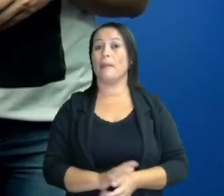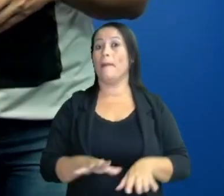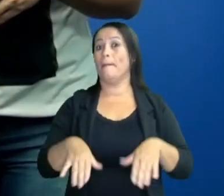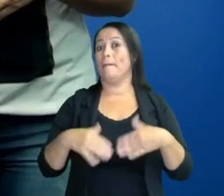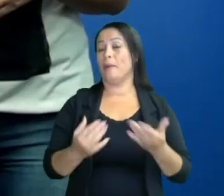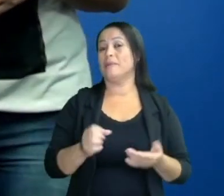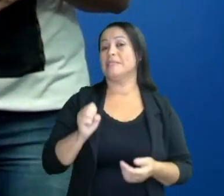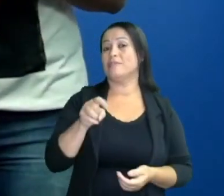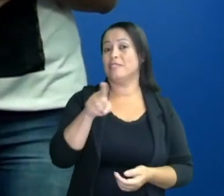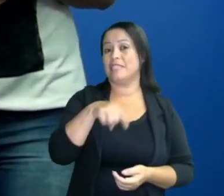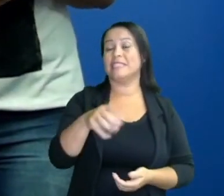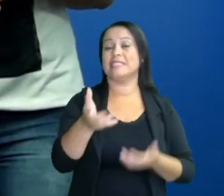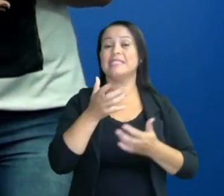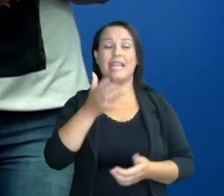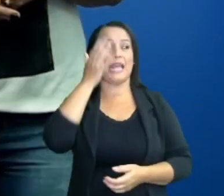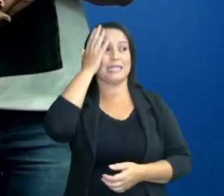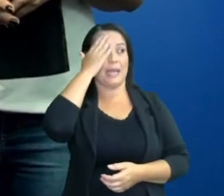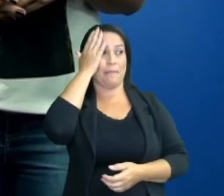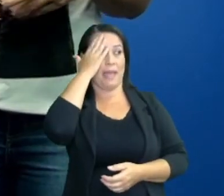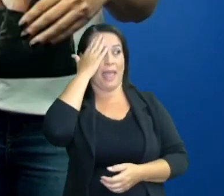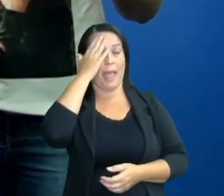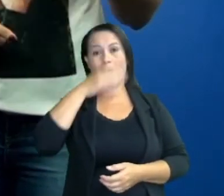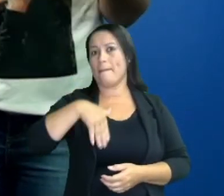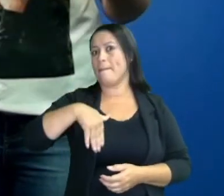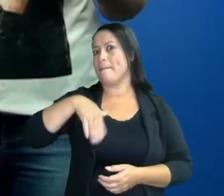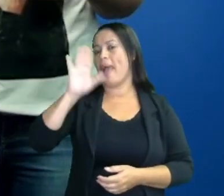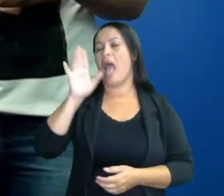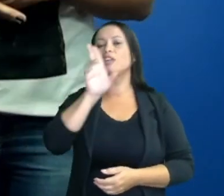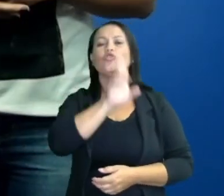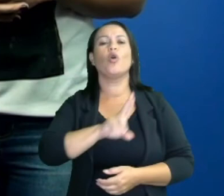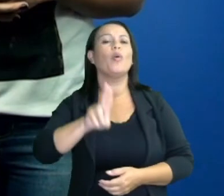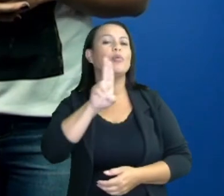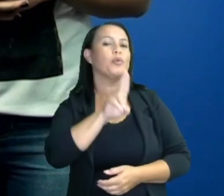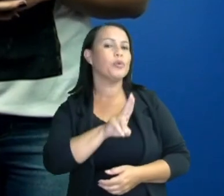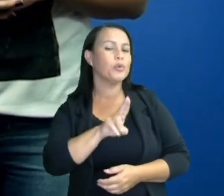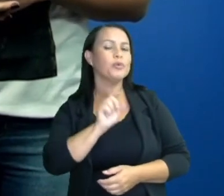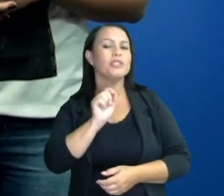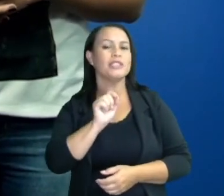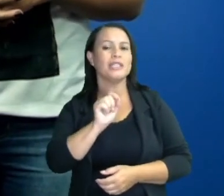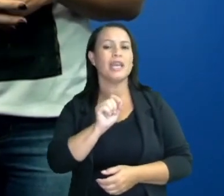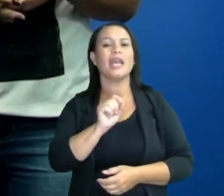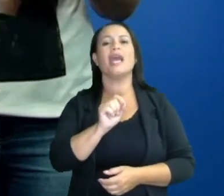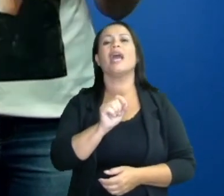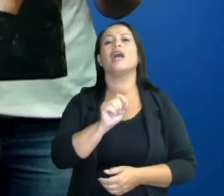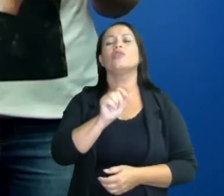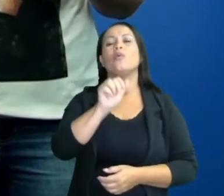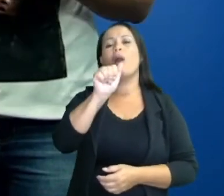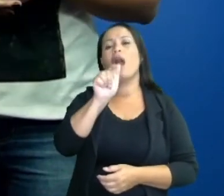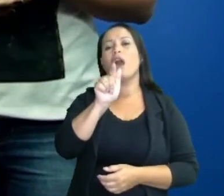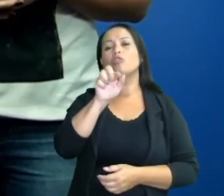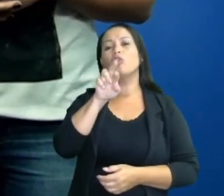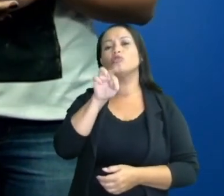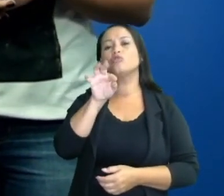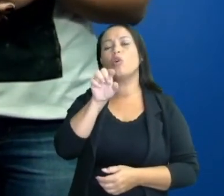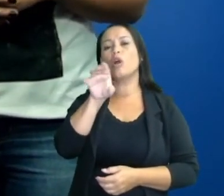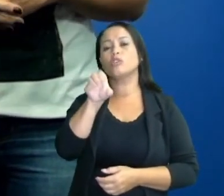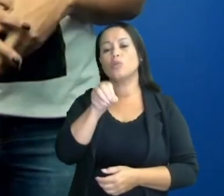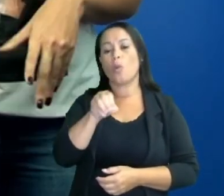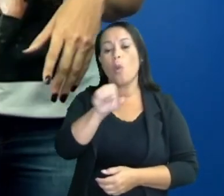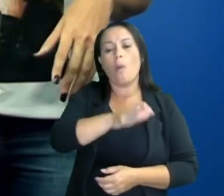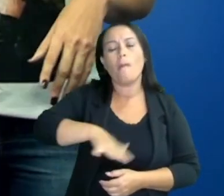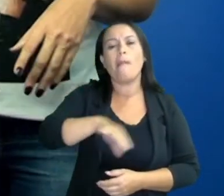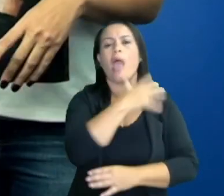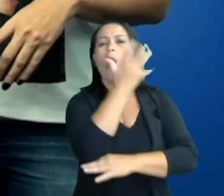se você quiser saber mais sobre o uso do agrotóxico no meio ambiente e como ele pode ser